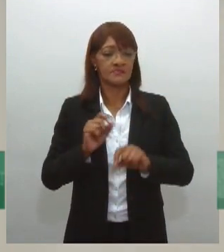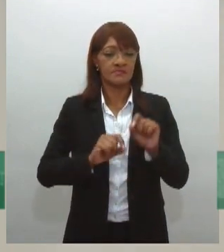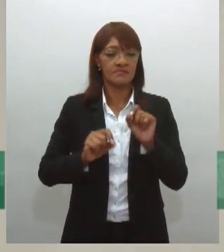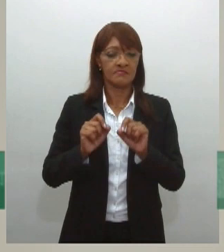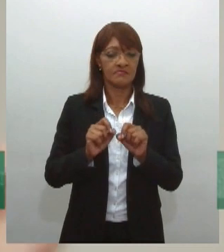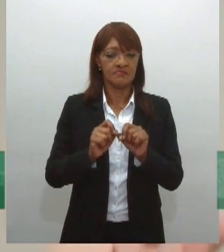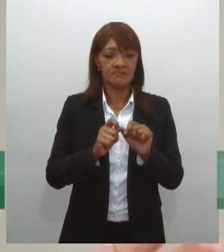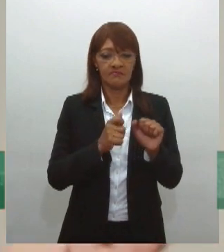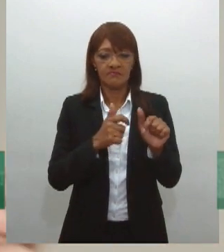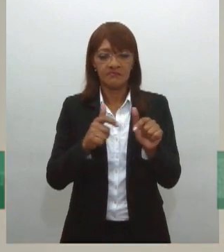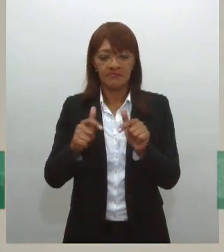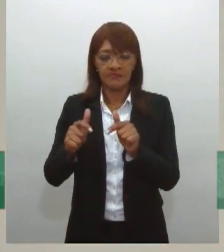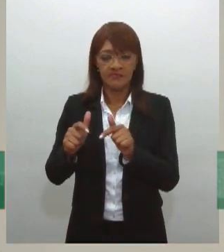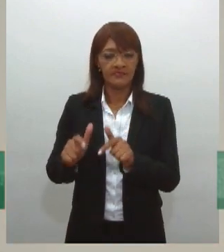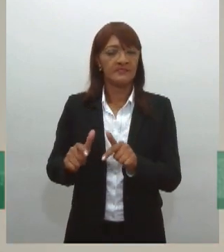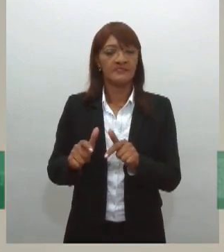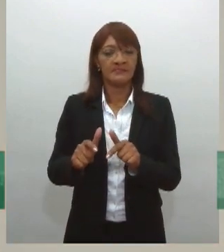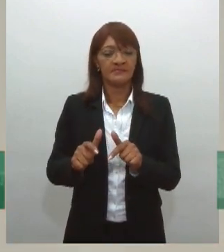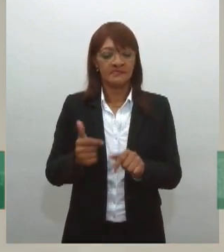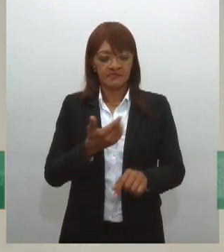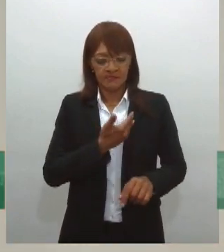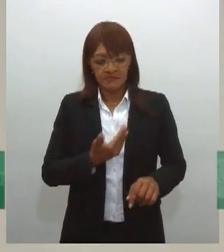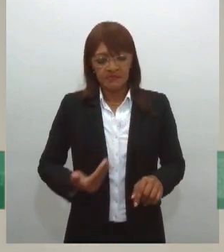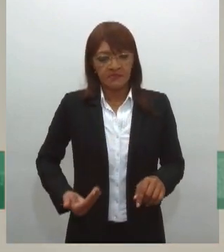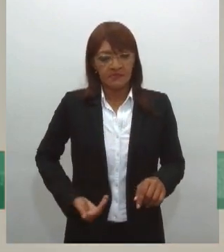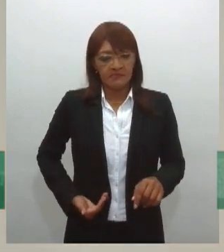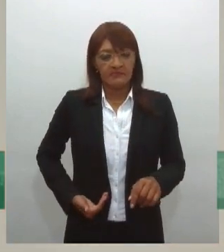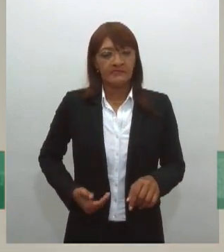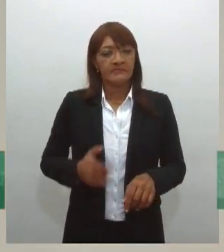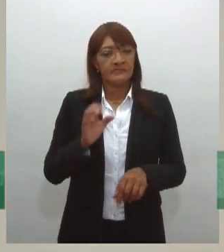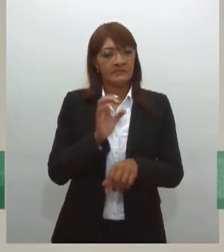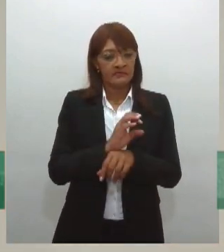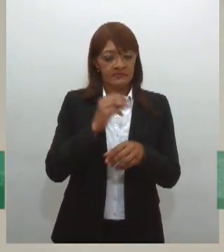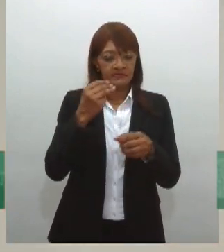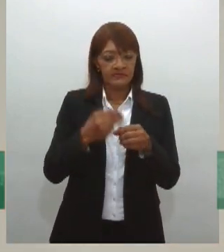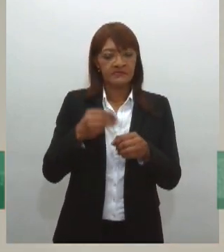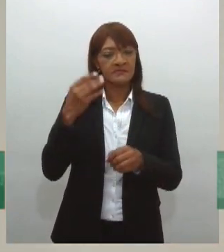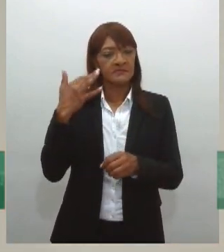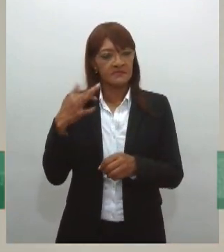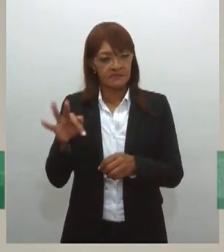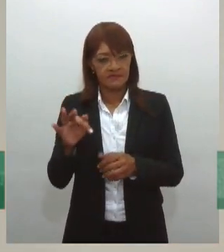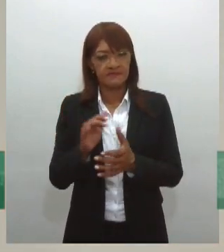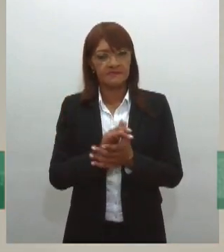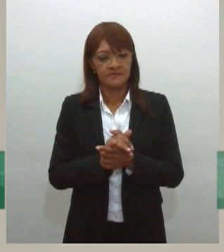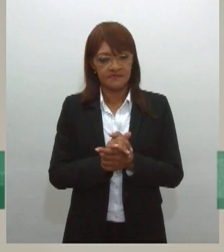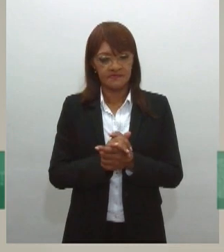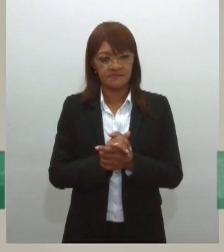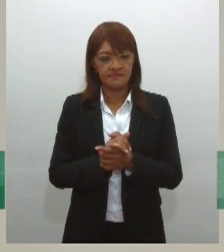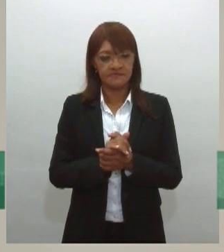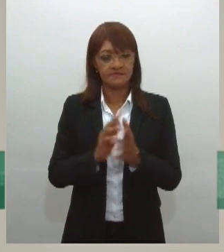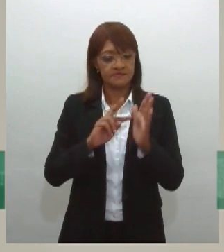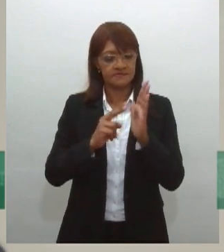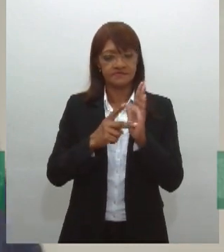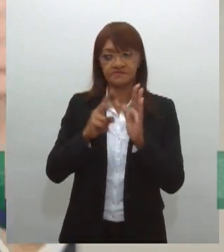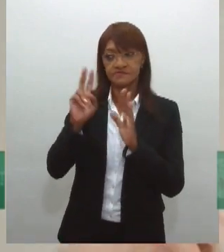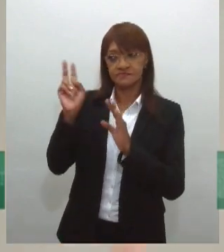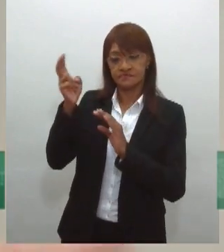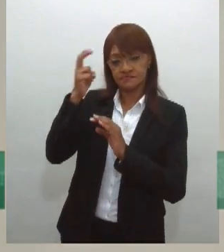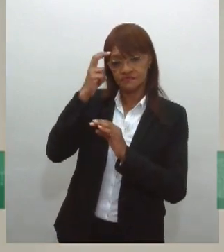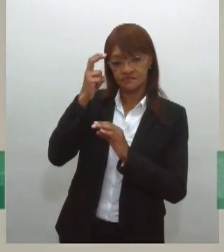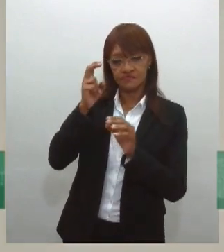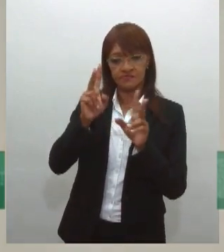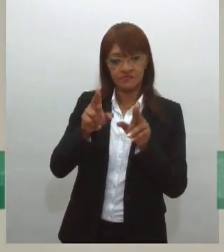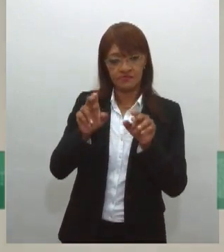ações entre governo estadual, municipal e federal é na cultura, assim como na saúde, na